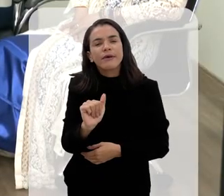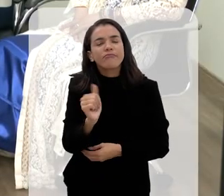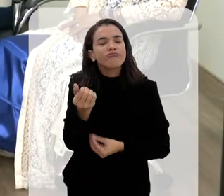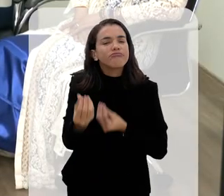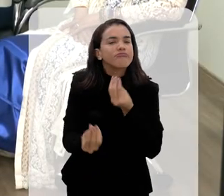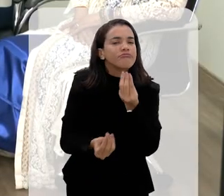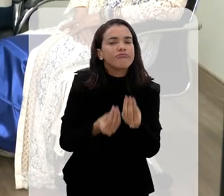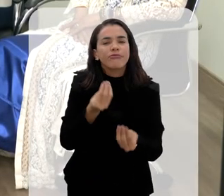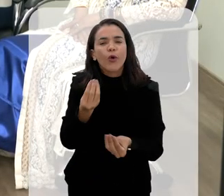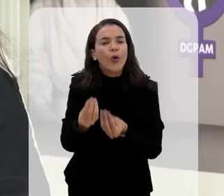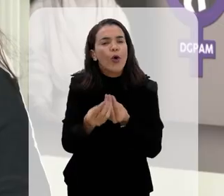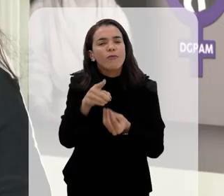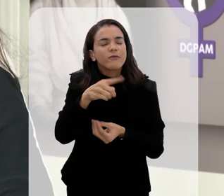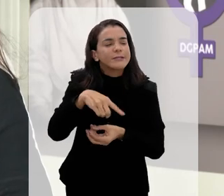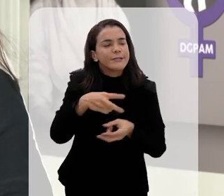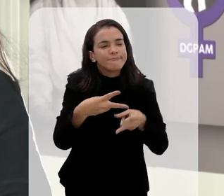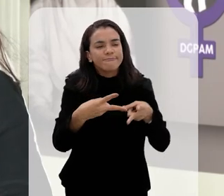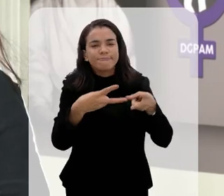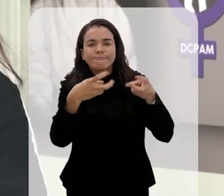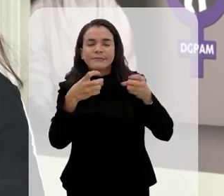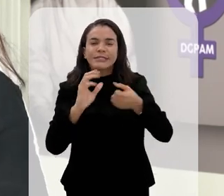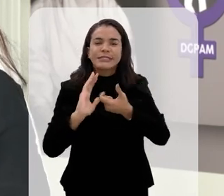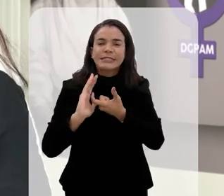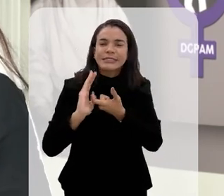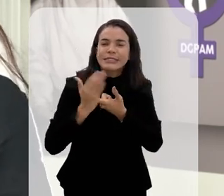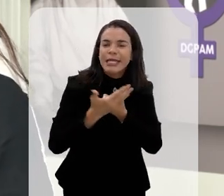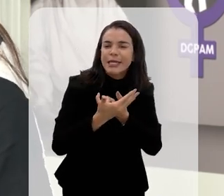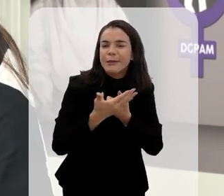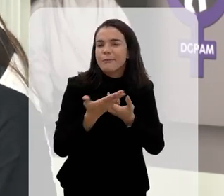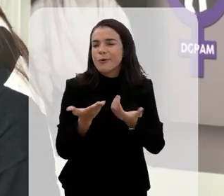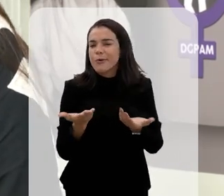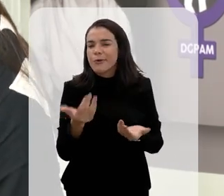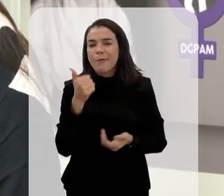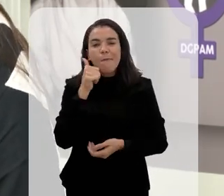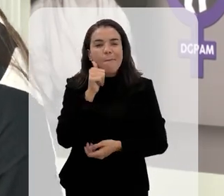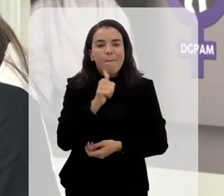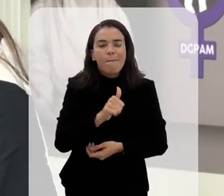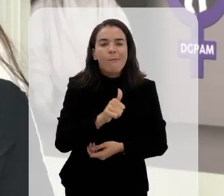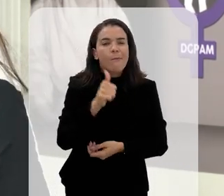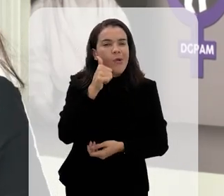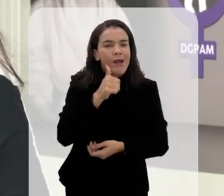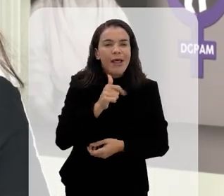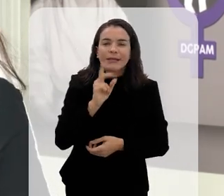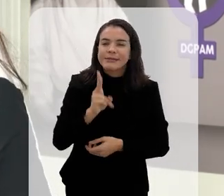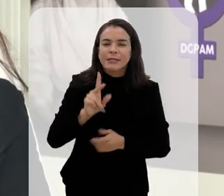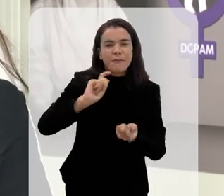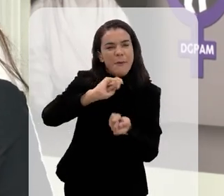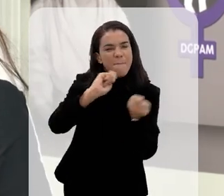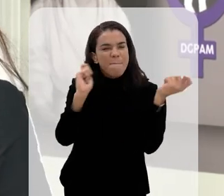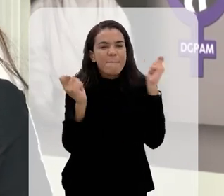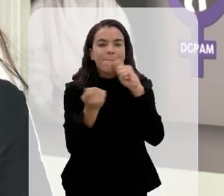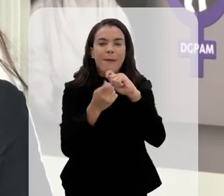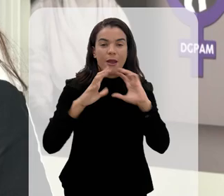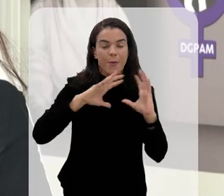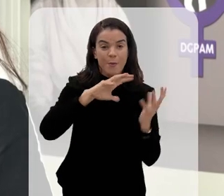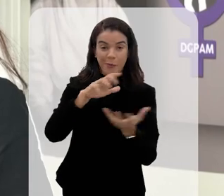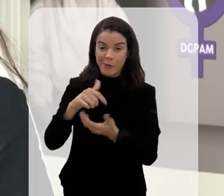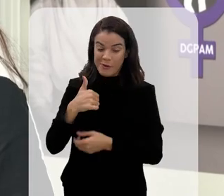Mônica, como é que você vê esse tema, as mulheres de fé que transformam o